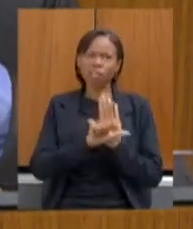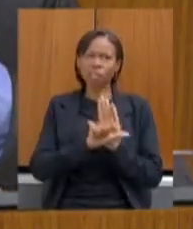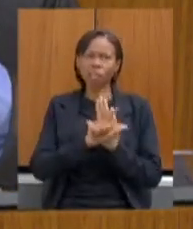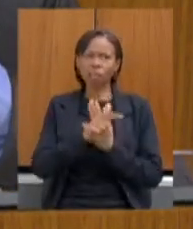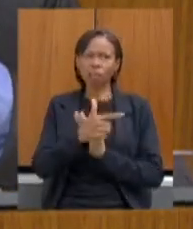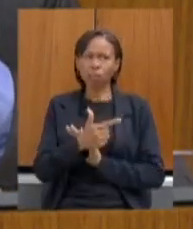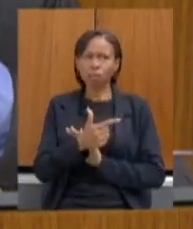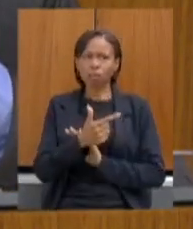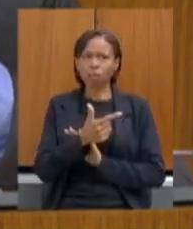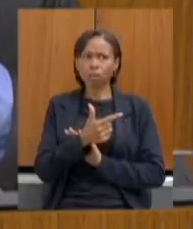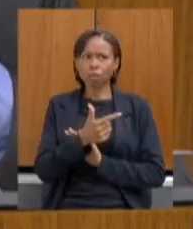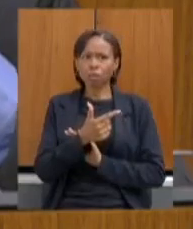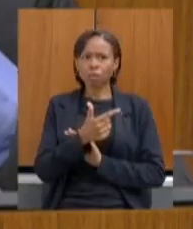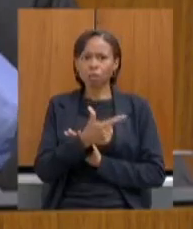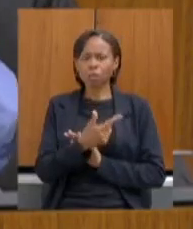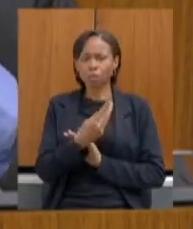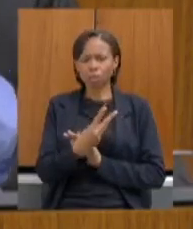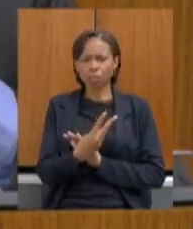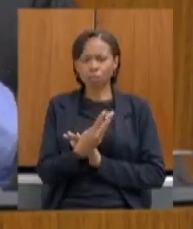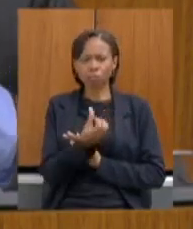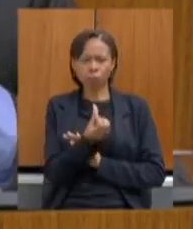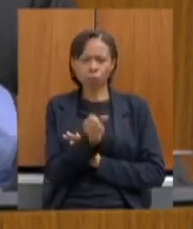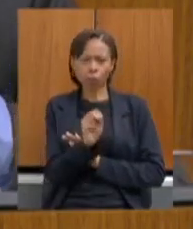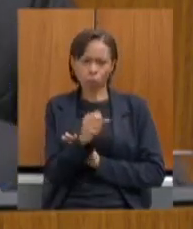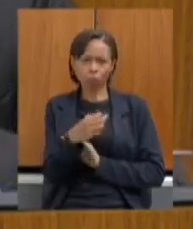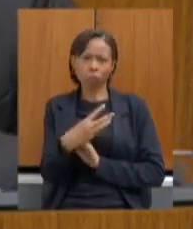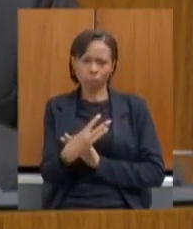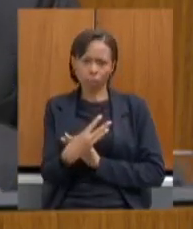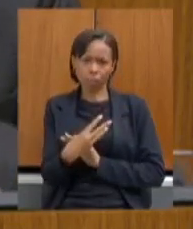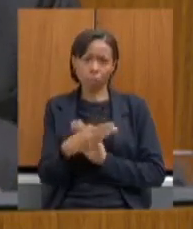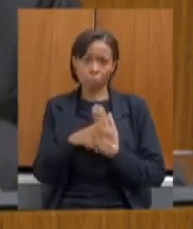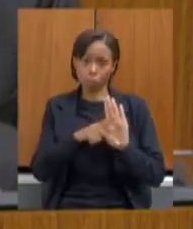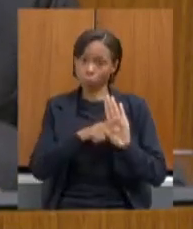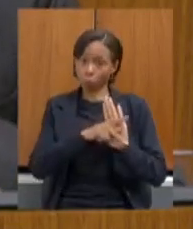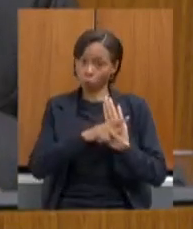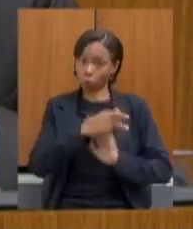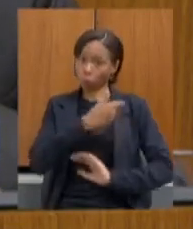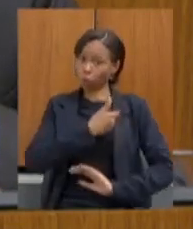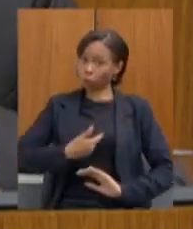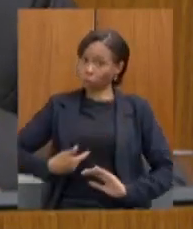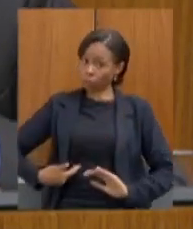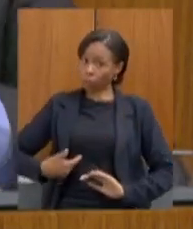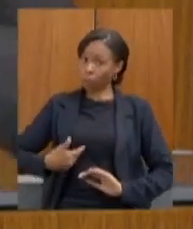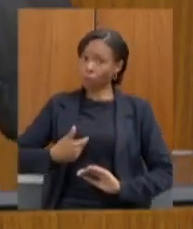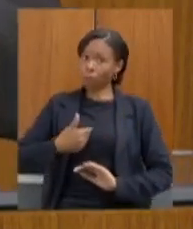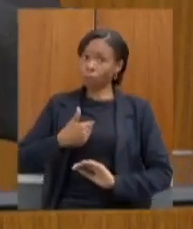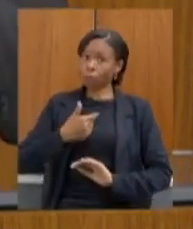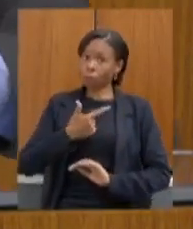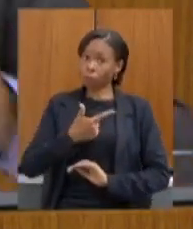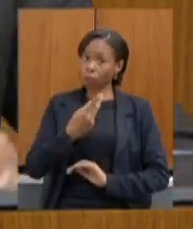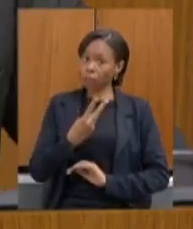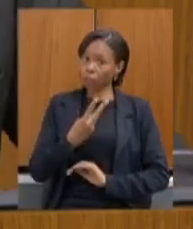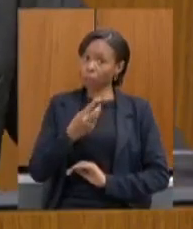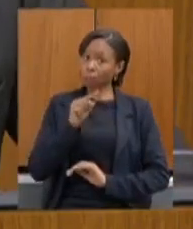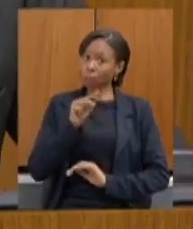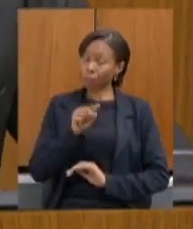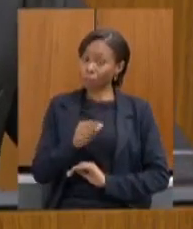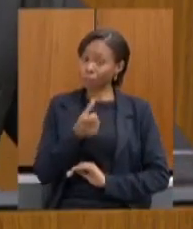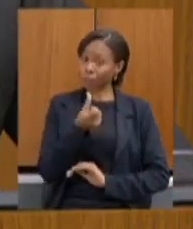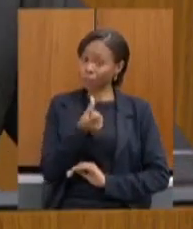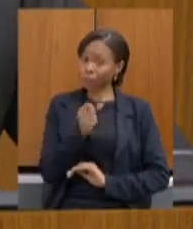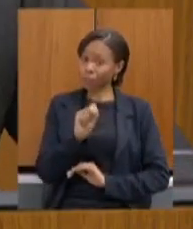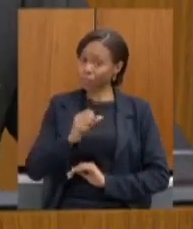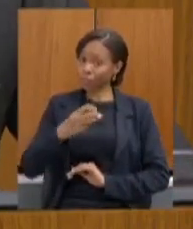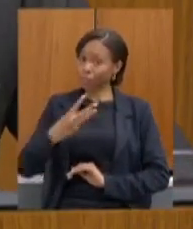equivocado, 683, uma lei sancionada pelo próprio governador. Lei 23.683, inclusive de autoria do lei de governo.